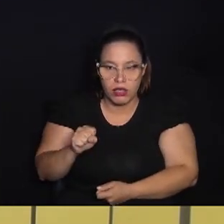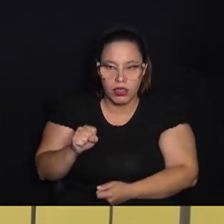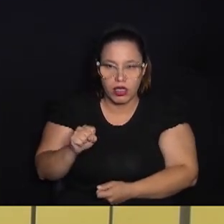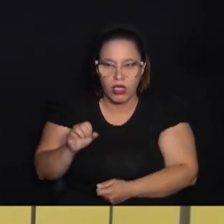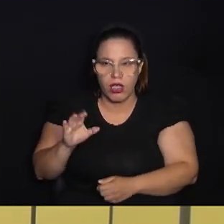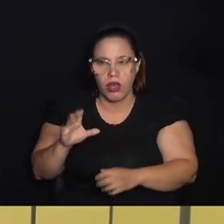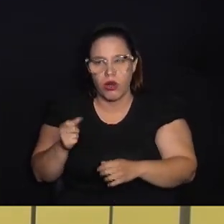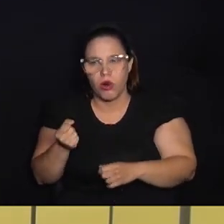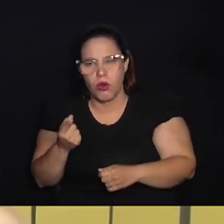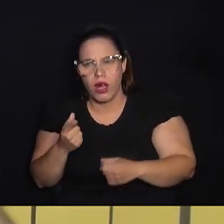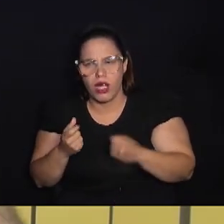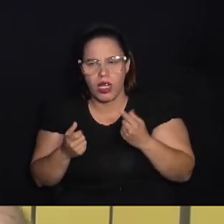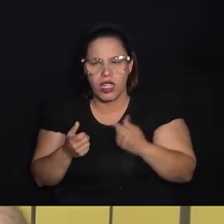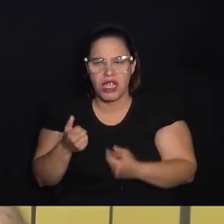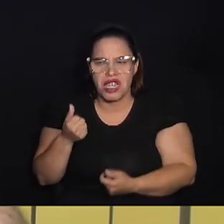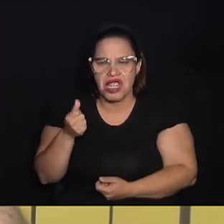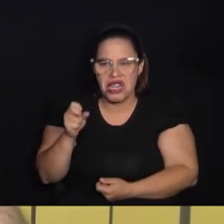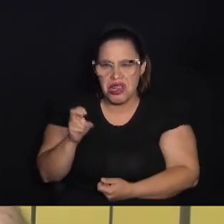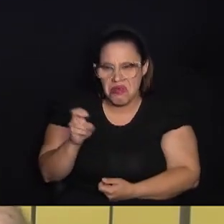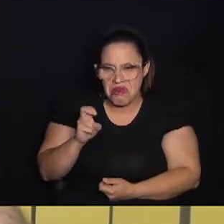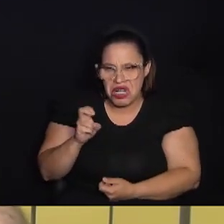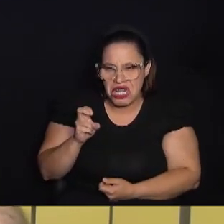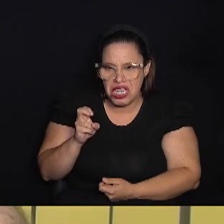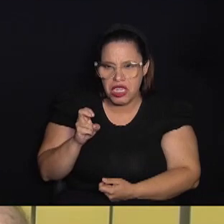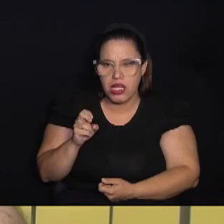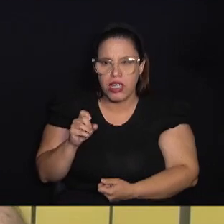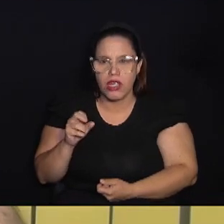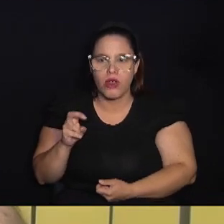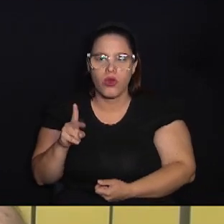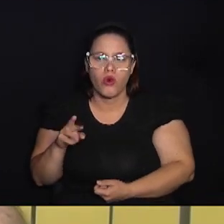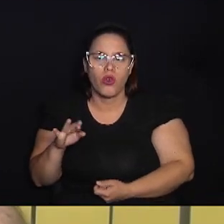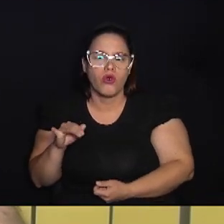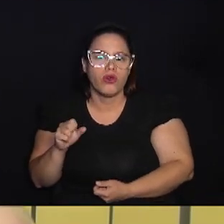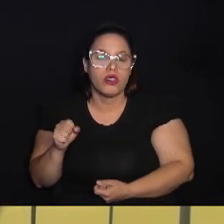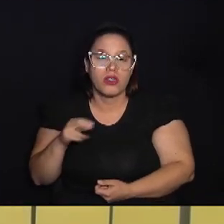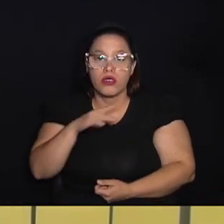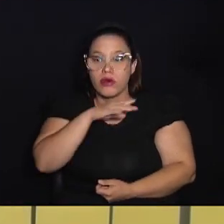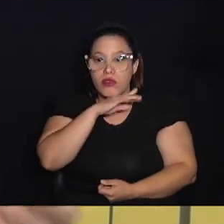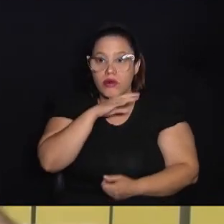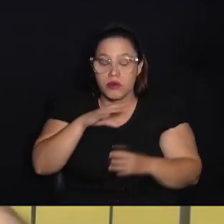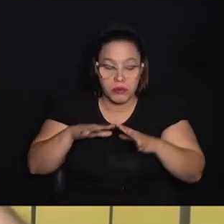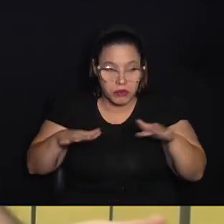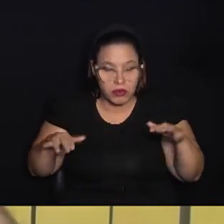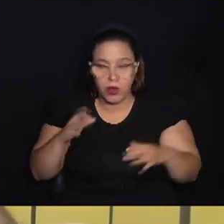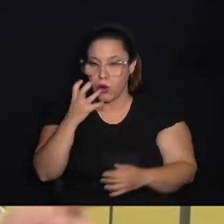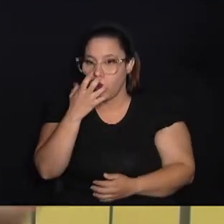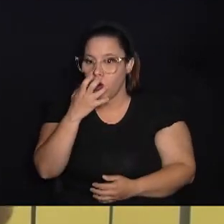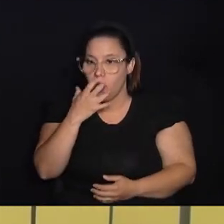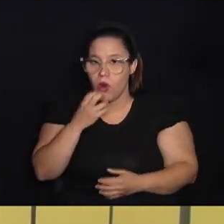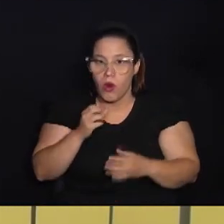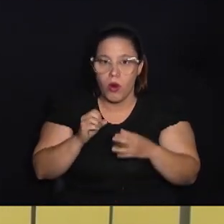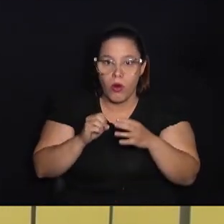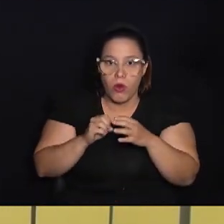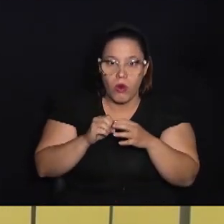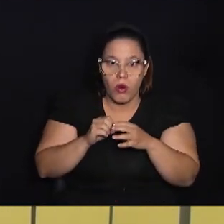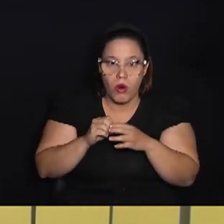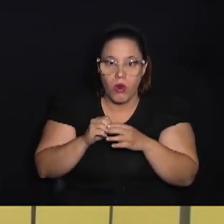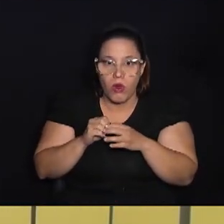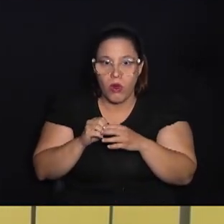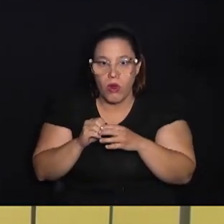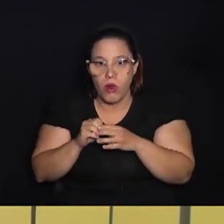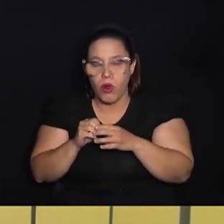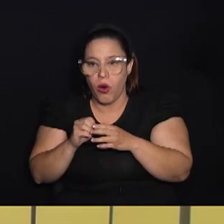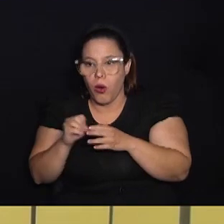vítimas e passada uma semana os animais da Região os cachorros começaram a aparecer em casa com pedaço de gente